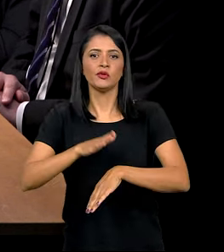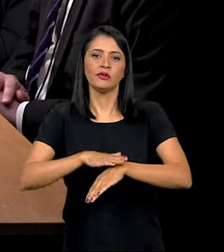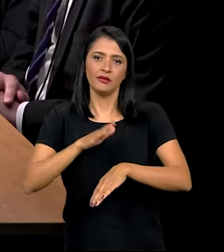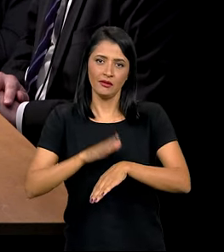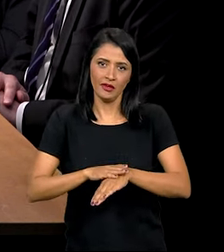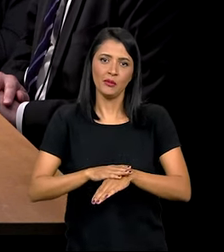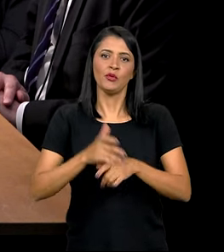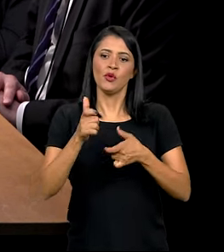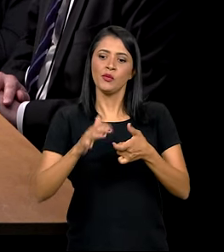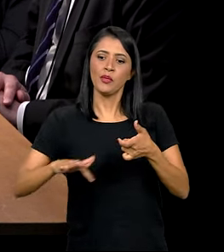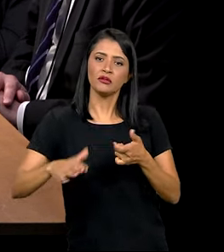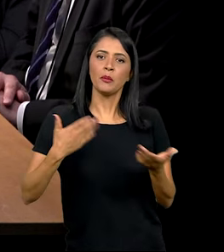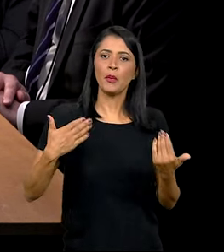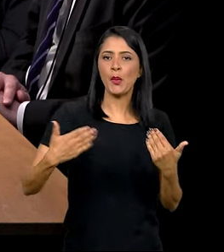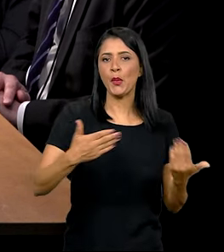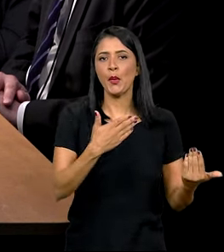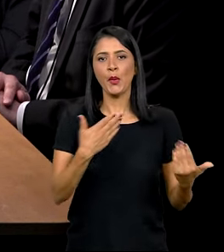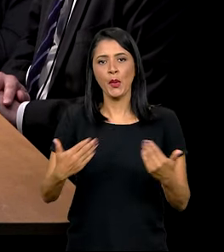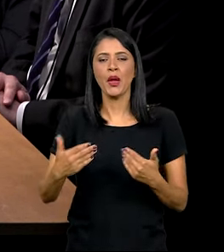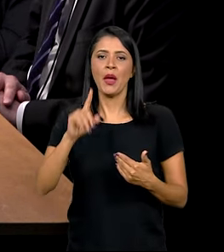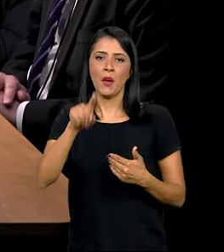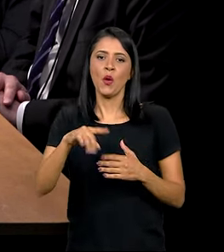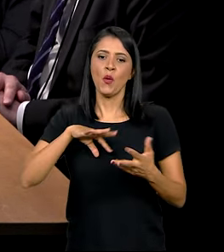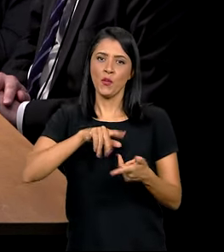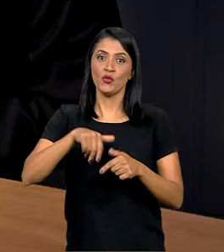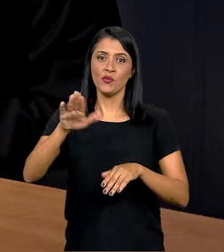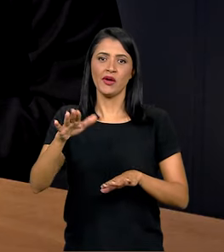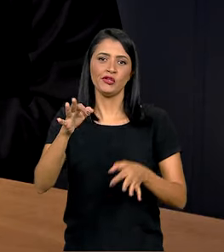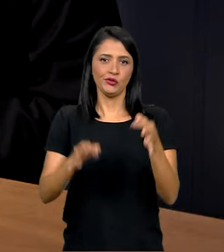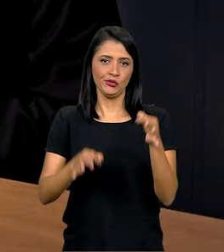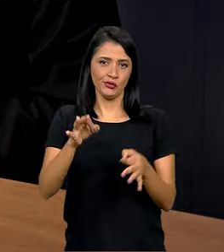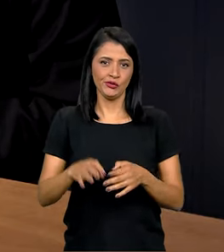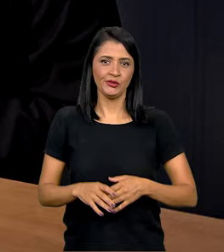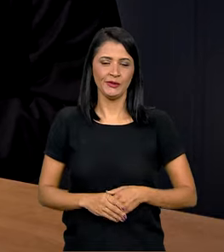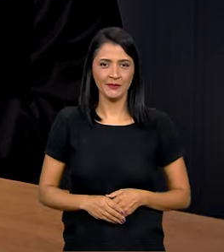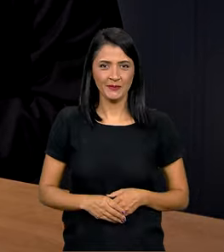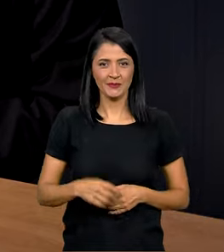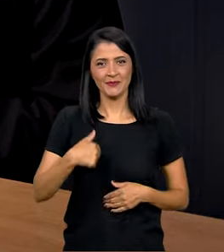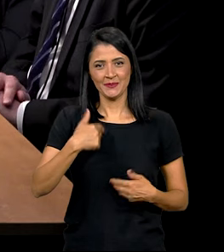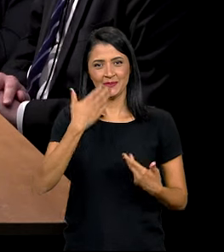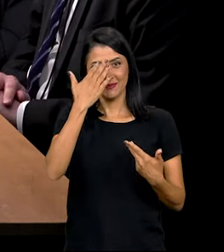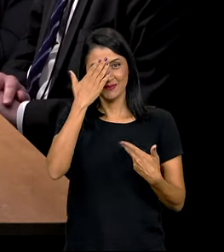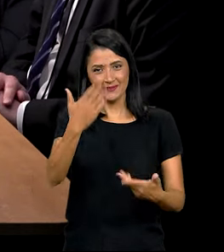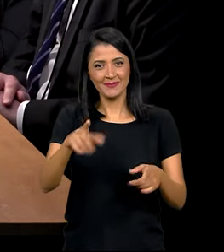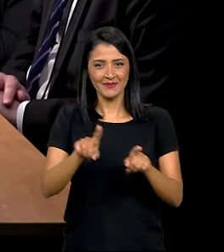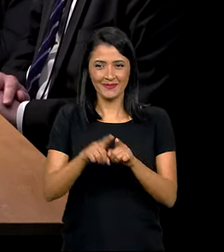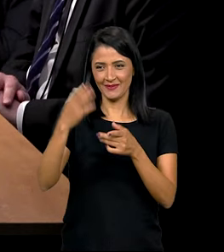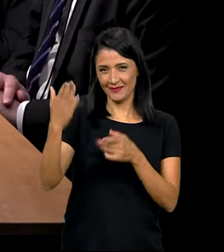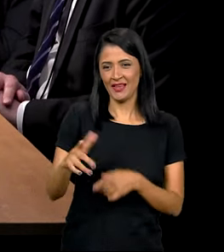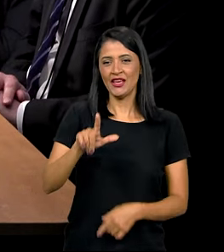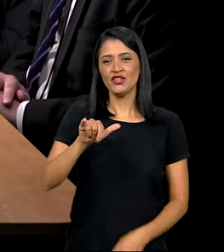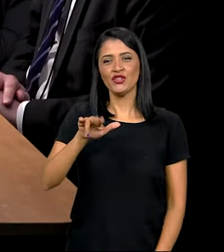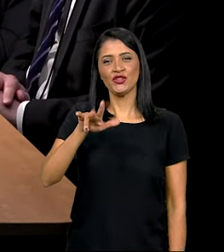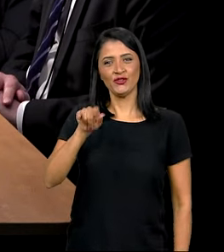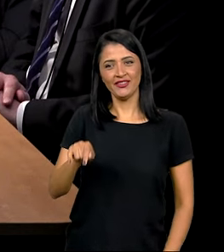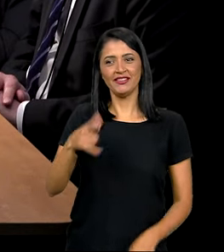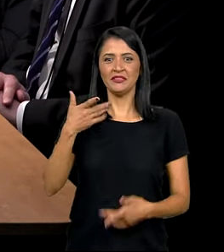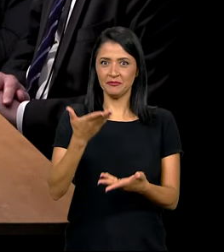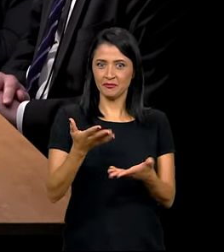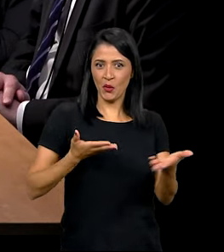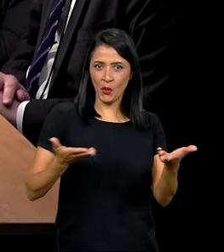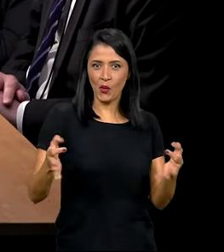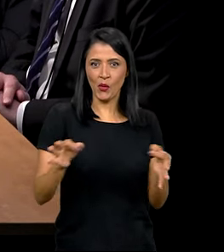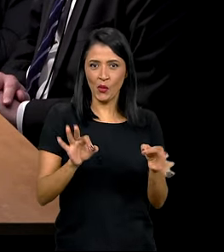social e o ov no mesmo espaço dialogando aí por um mundo mais justo bom queria agradecer também Giovan você